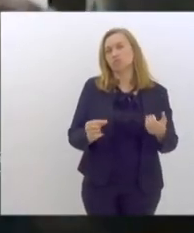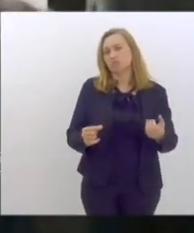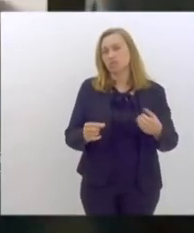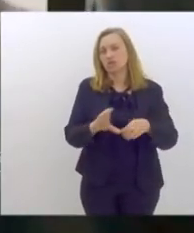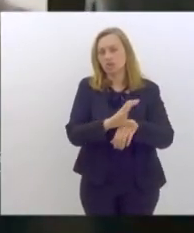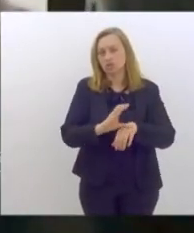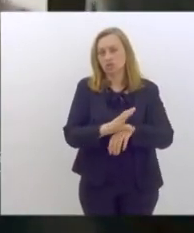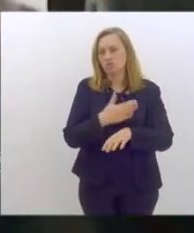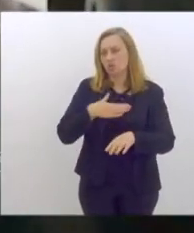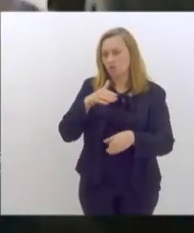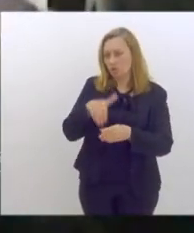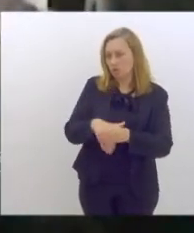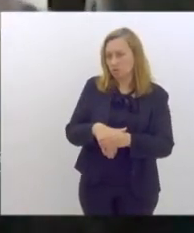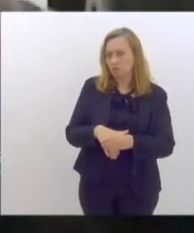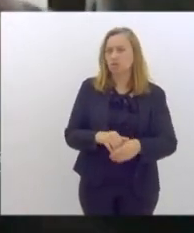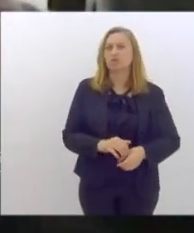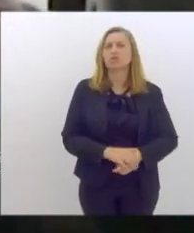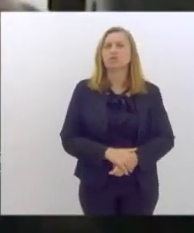voto